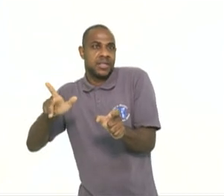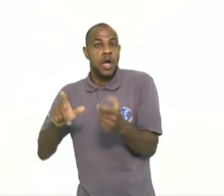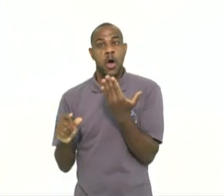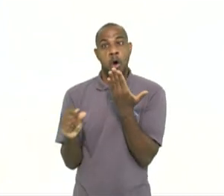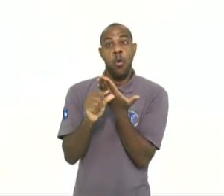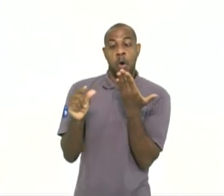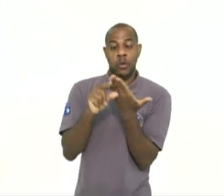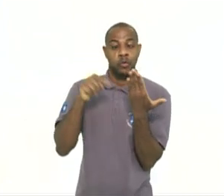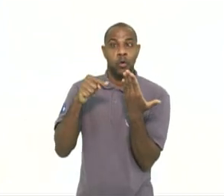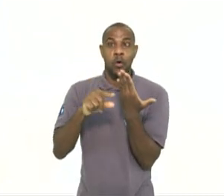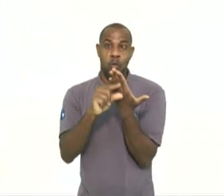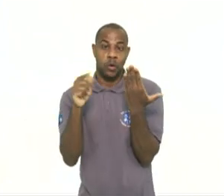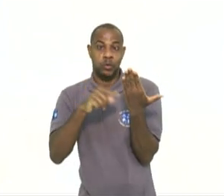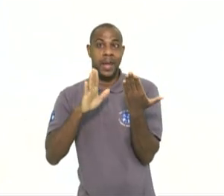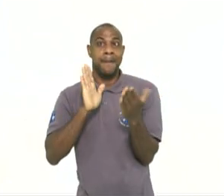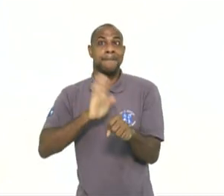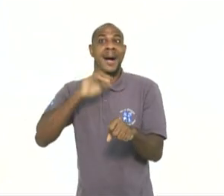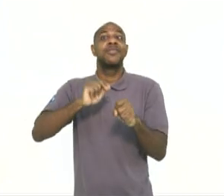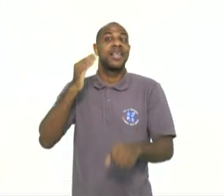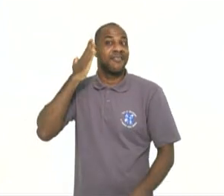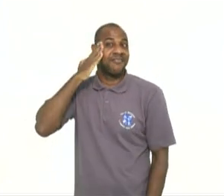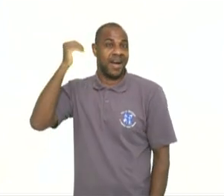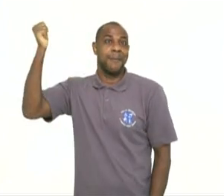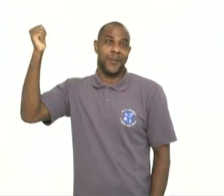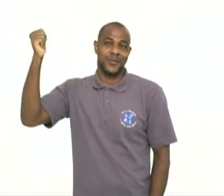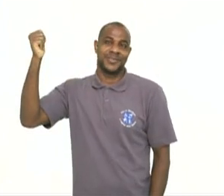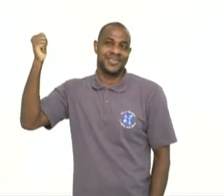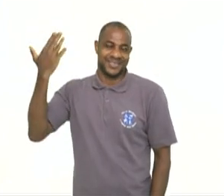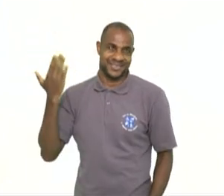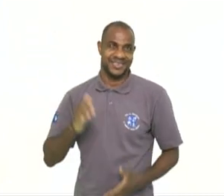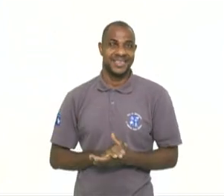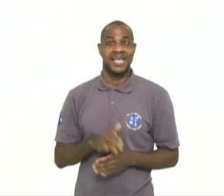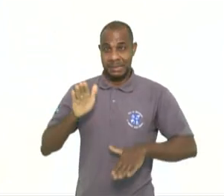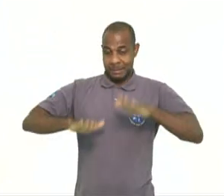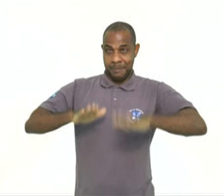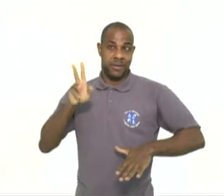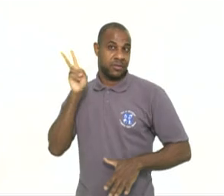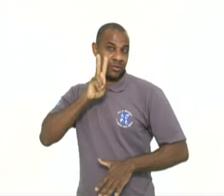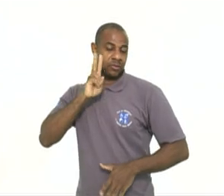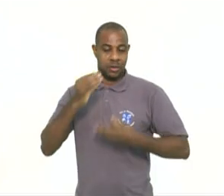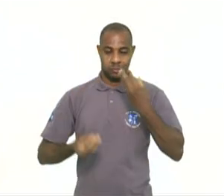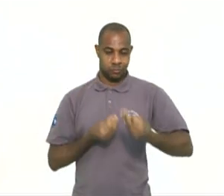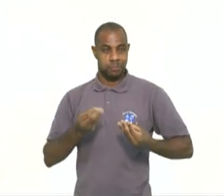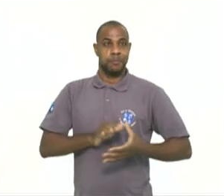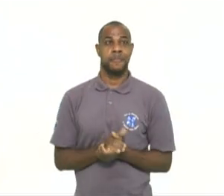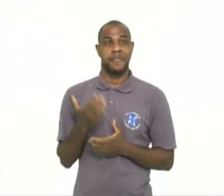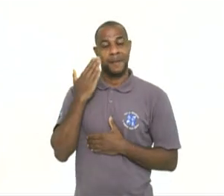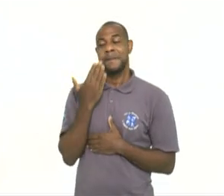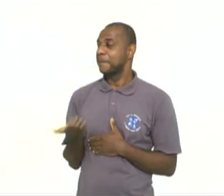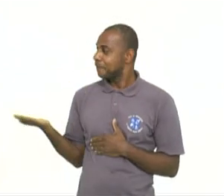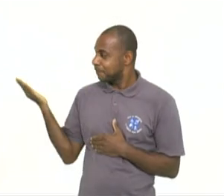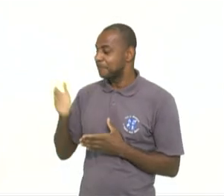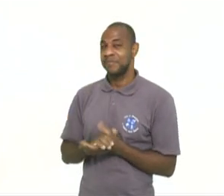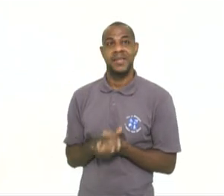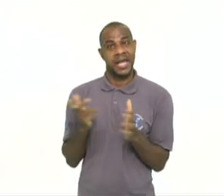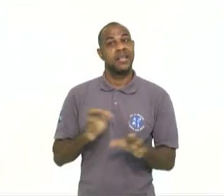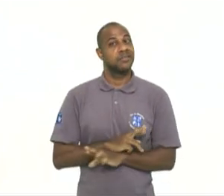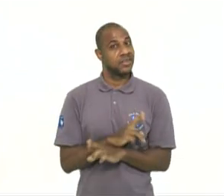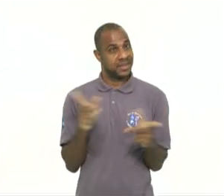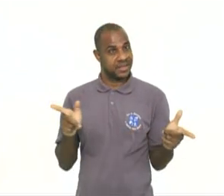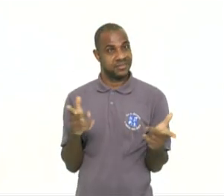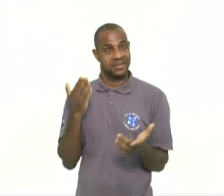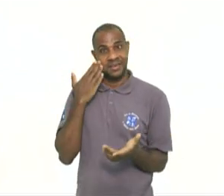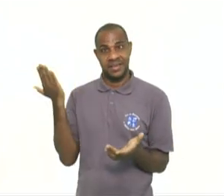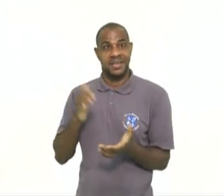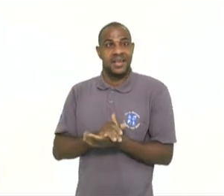autor se torna mais famoso que o personagem com meu caso aqui do Hugo pratt que fez o corpo uma vez mais fez várias outras publicações certo é aquele diferença deve